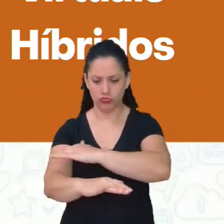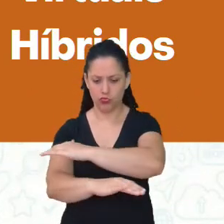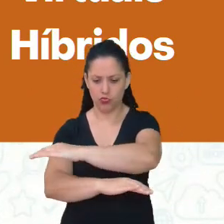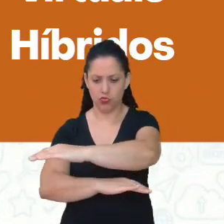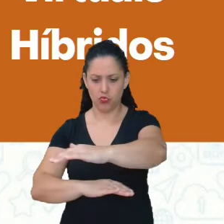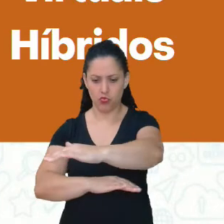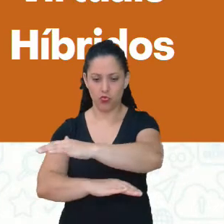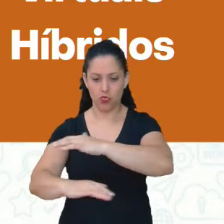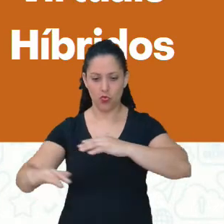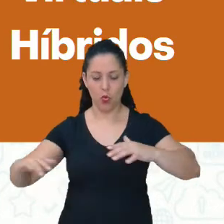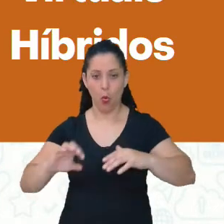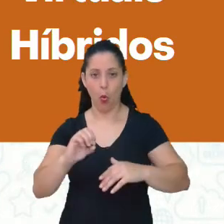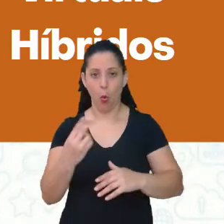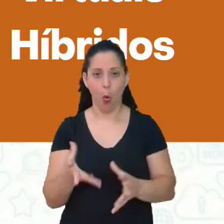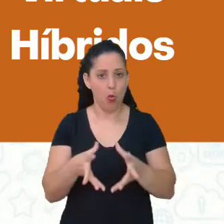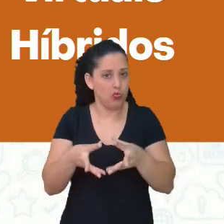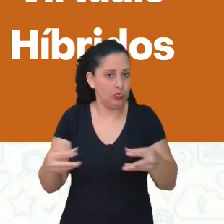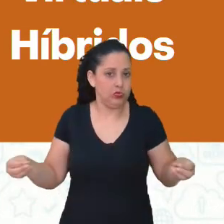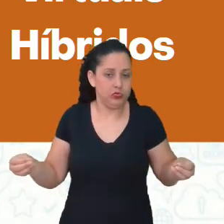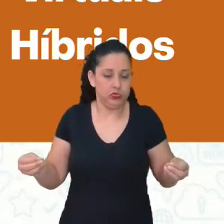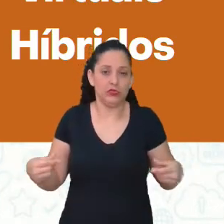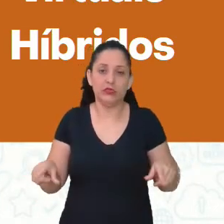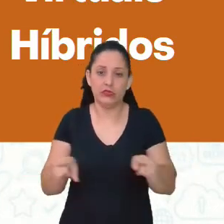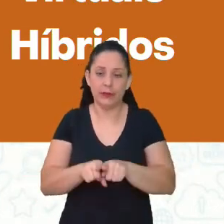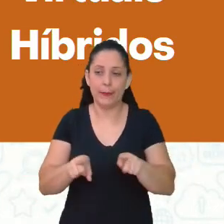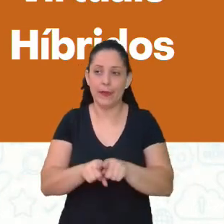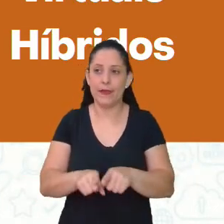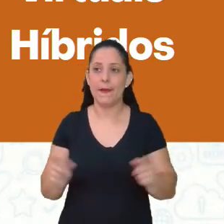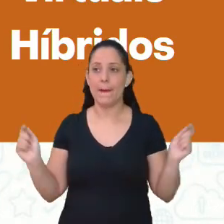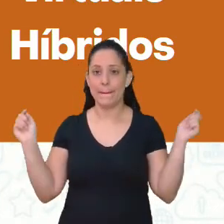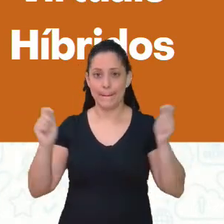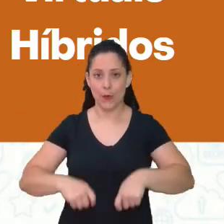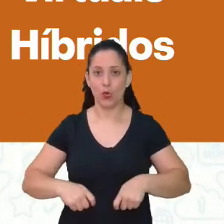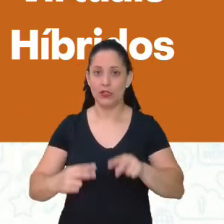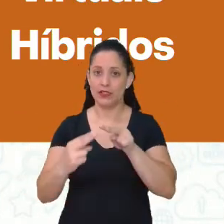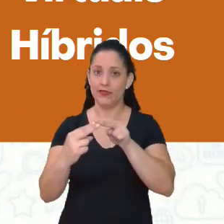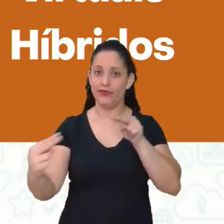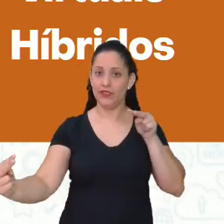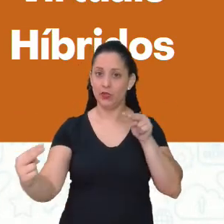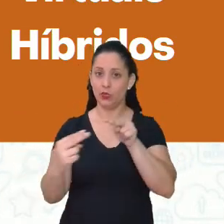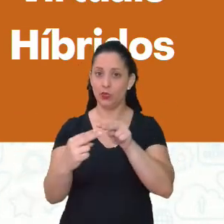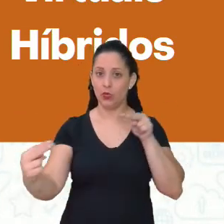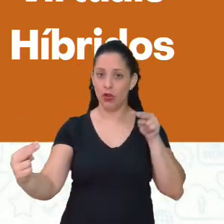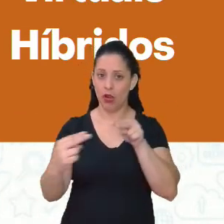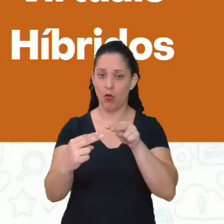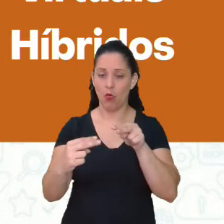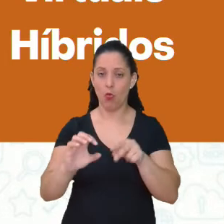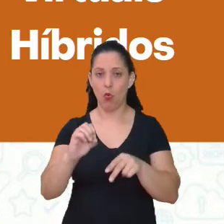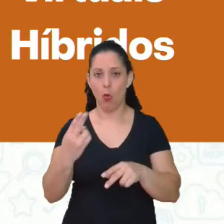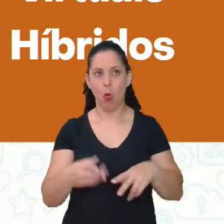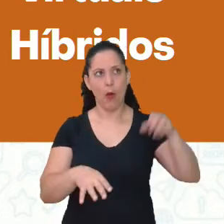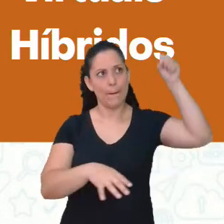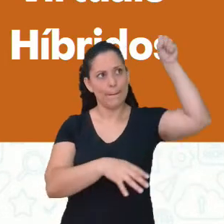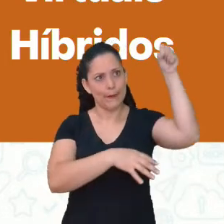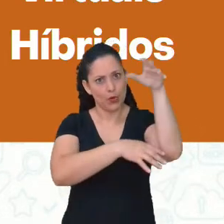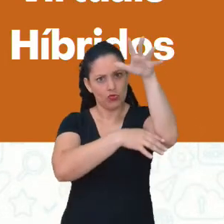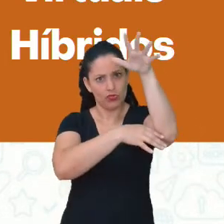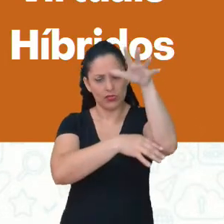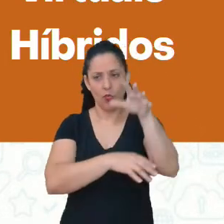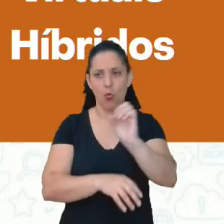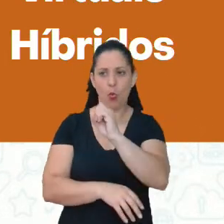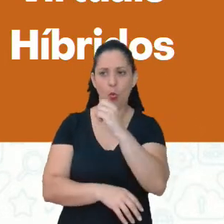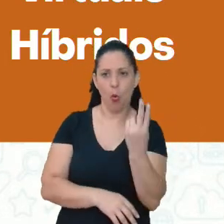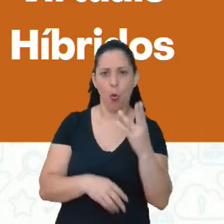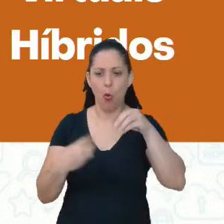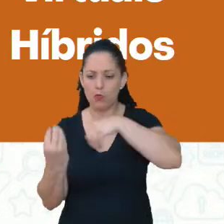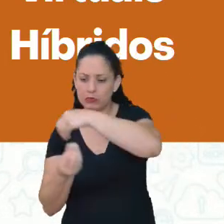cena. Ele pode nem existir, né, inexistente. Ele pode ser um cenário virtual, como uma projeção, e ele pode ser um cenário híbrido,